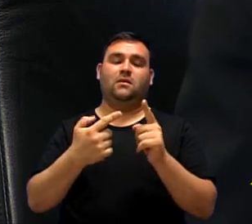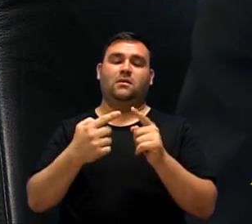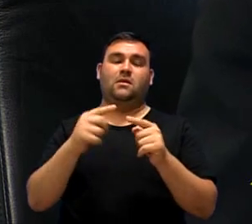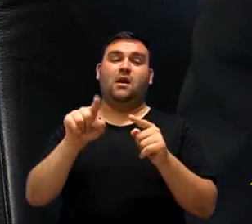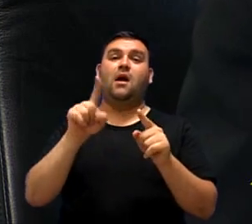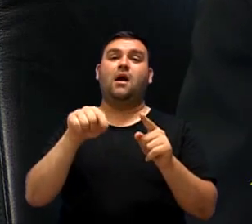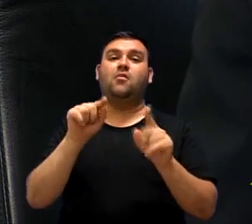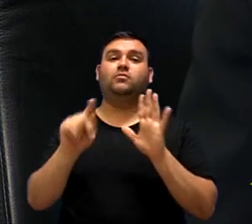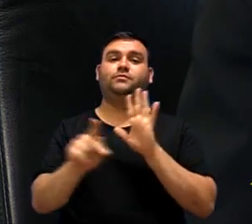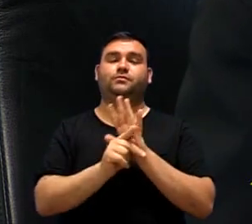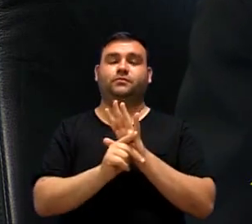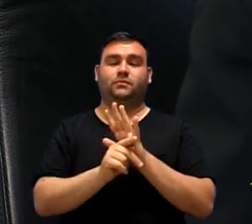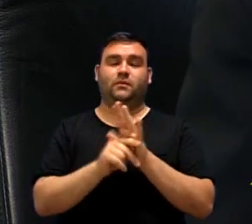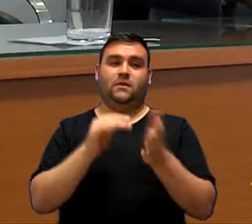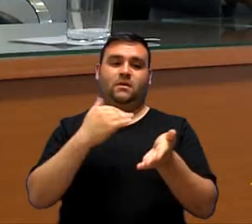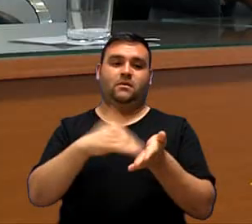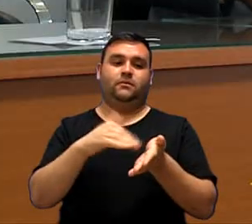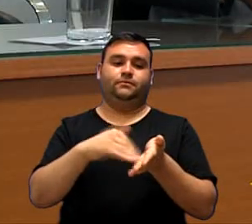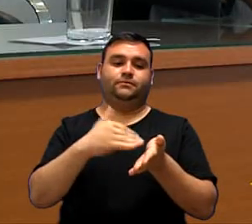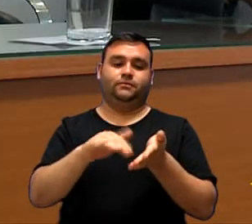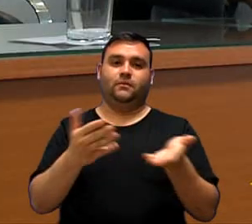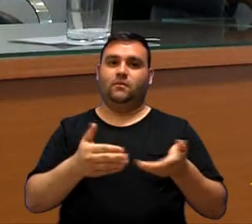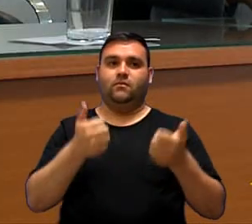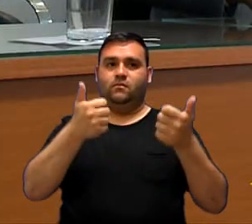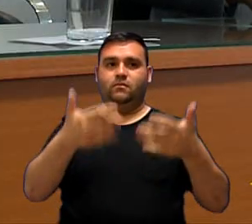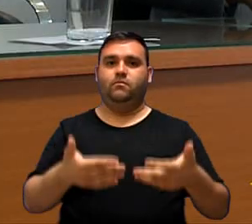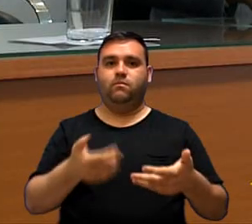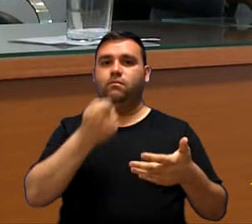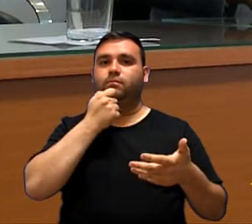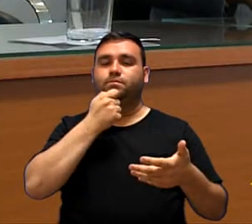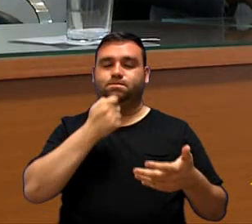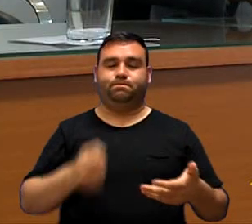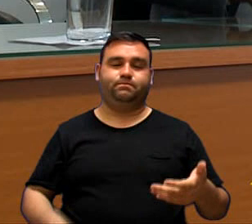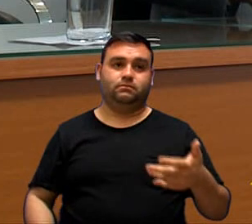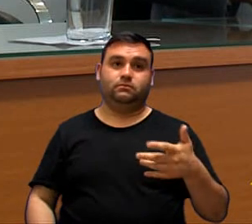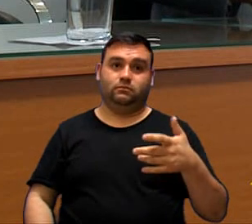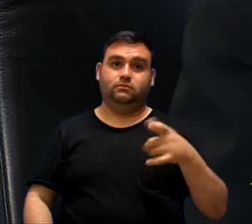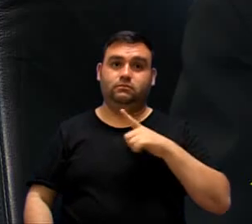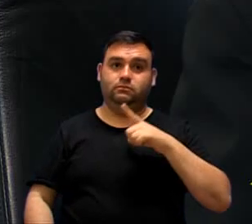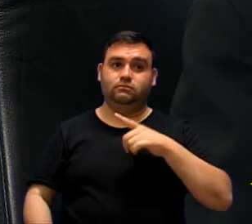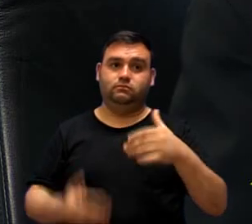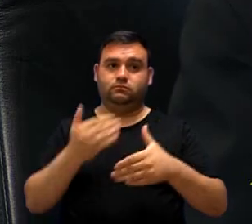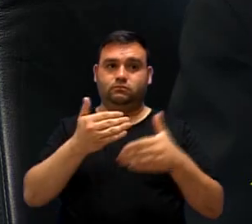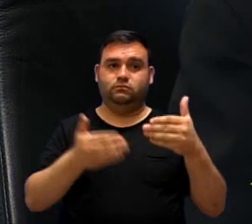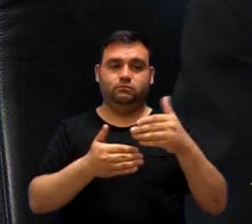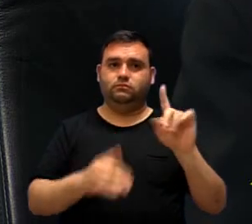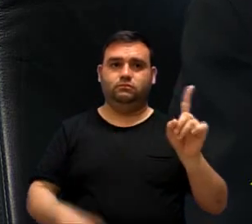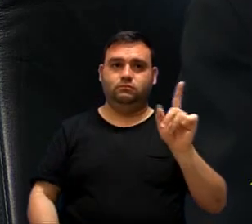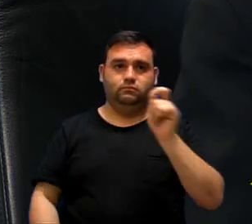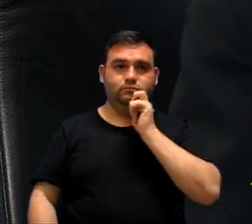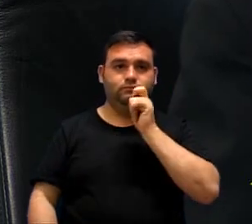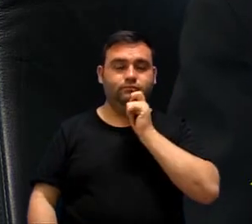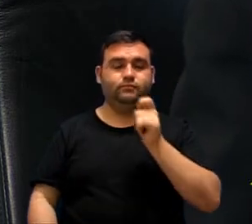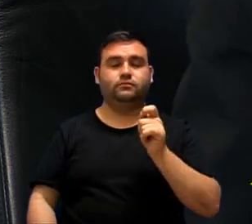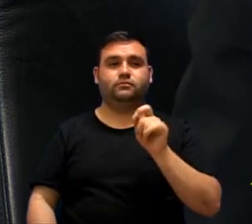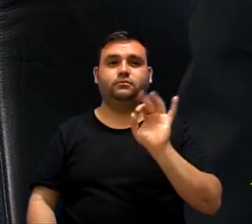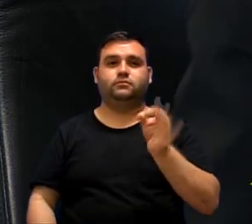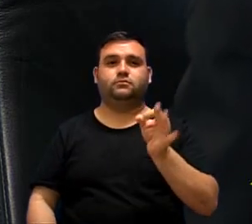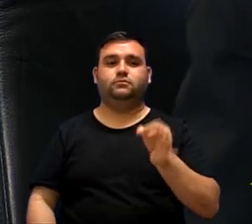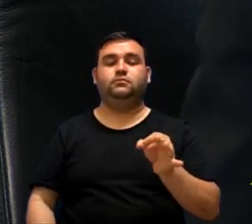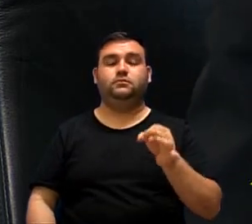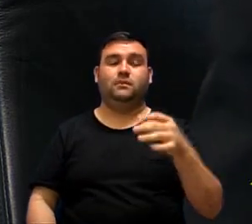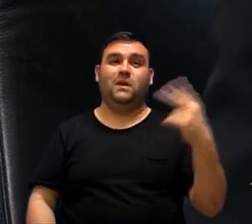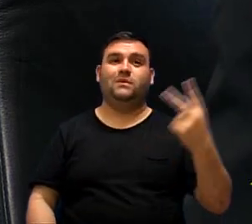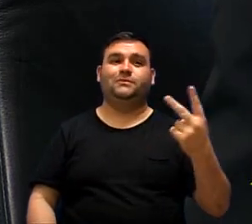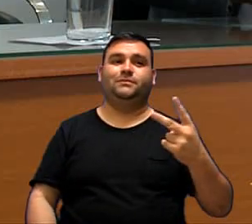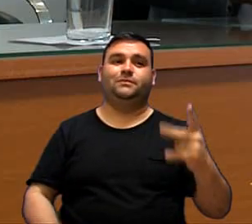parte da secretaria. Essa parte não foi exposta ainda. Não, ele passou, não passou? Não, ainda não chegou? Não. Ah, tá. É a